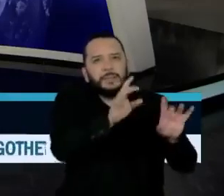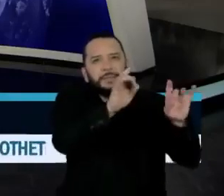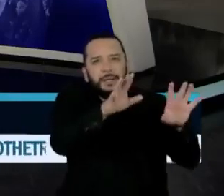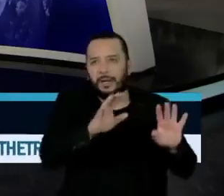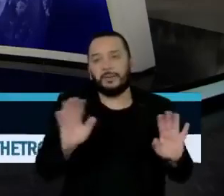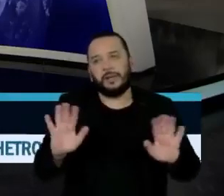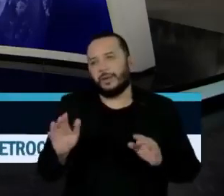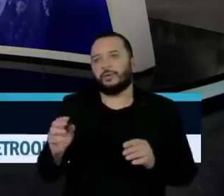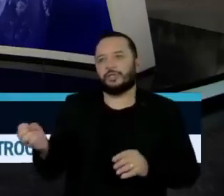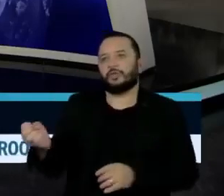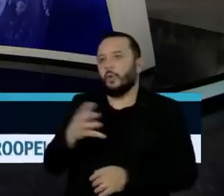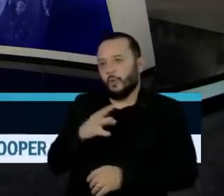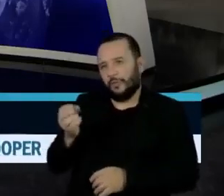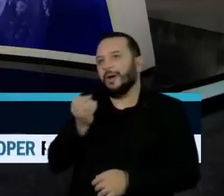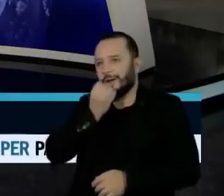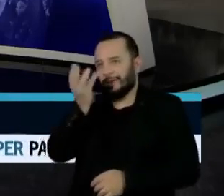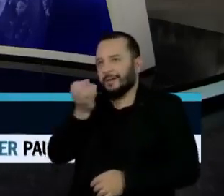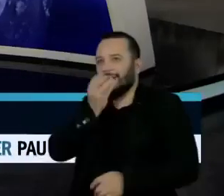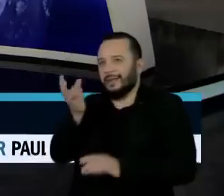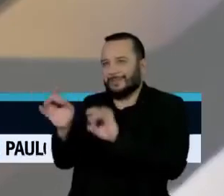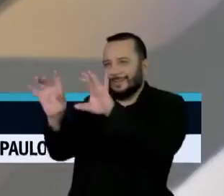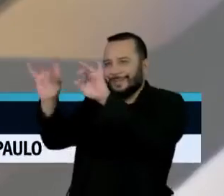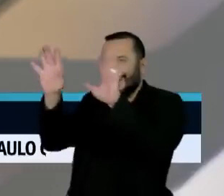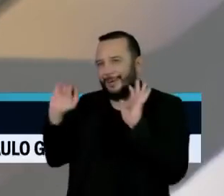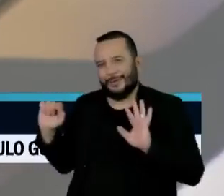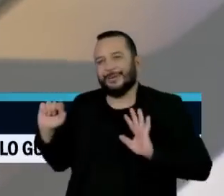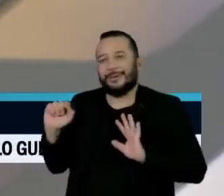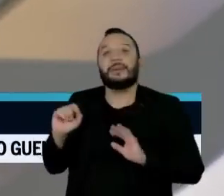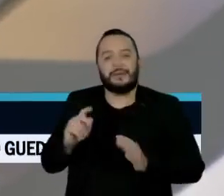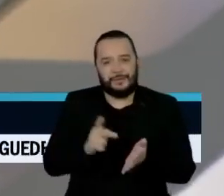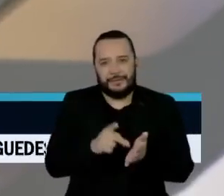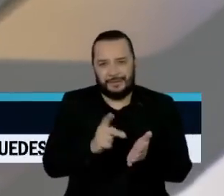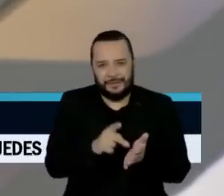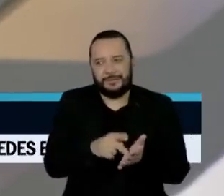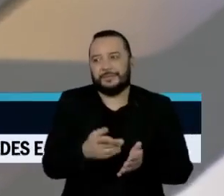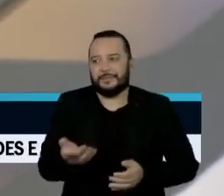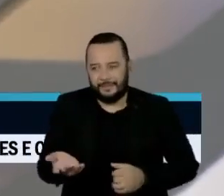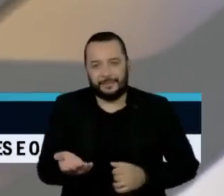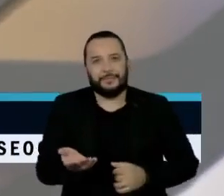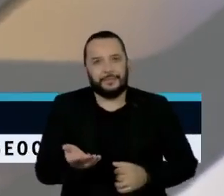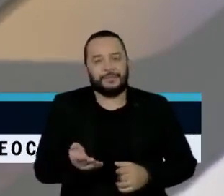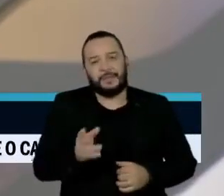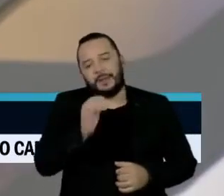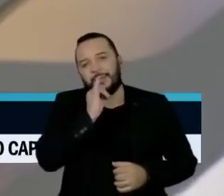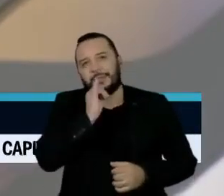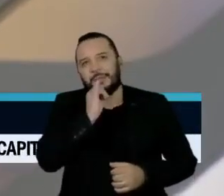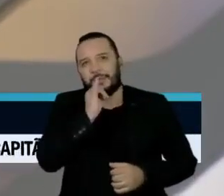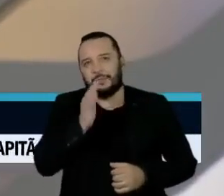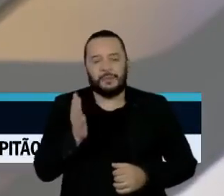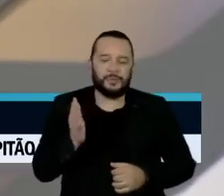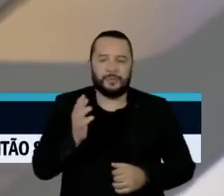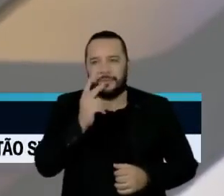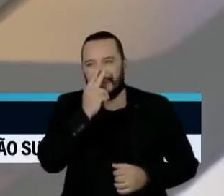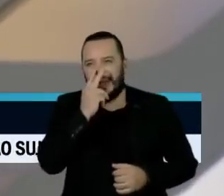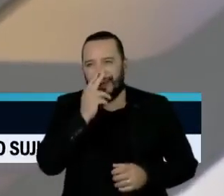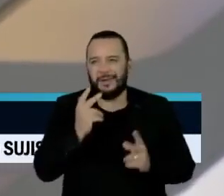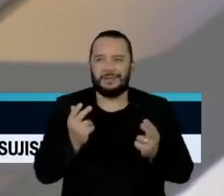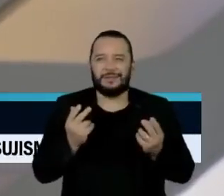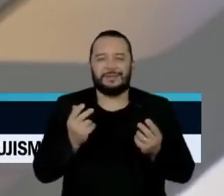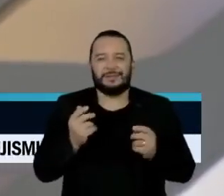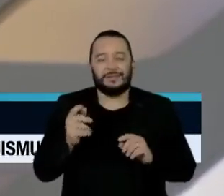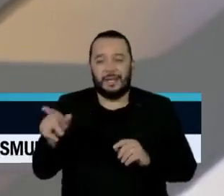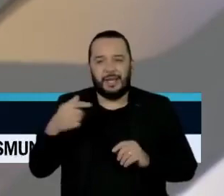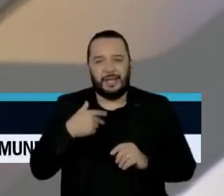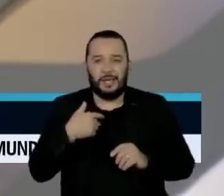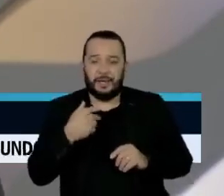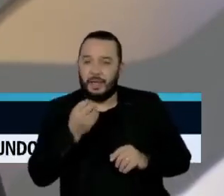2014 são premiadas na se ele faz uma ele entrega então isso chega muito perto do